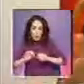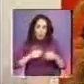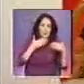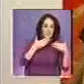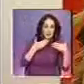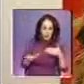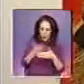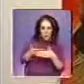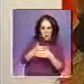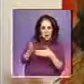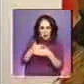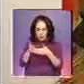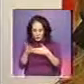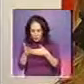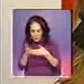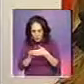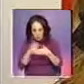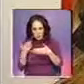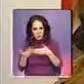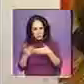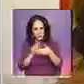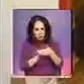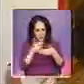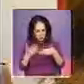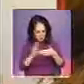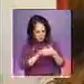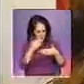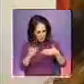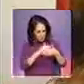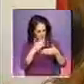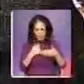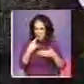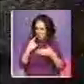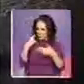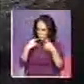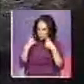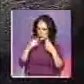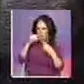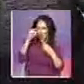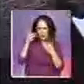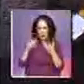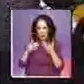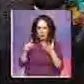comecei a espreitá-lo do fim e dei para aí 10 frases ao Manel num minuto.